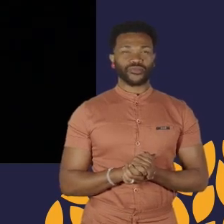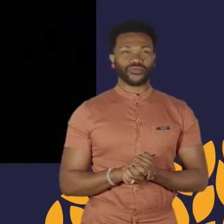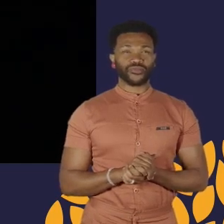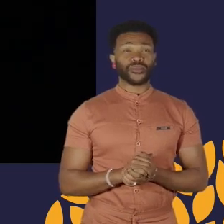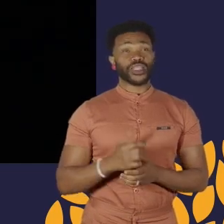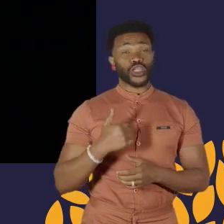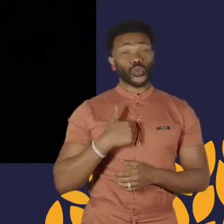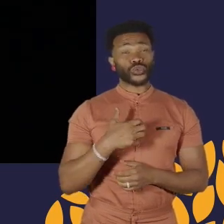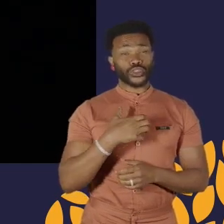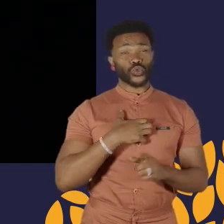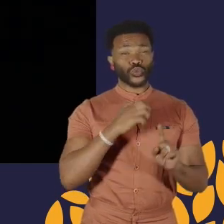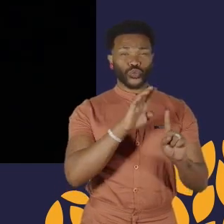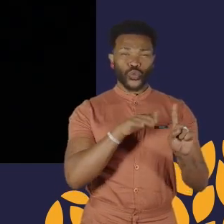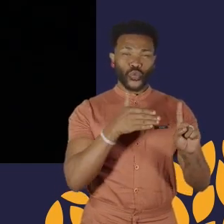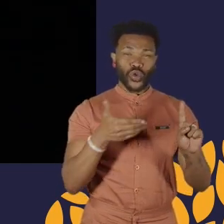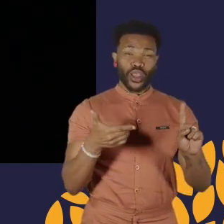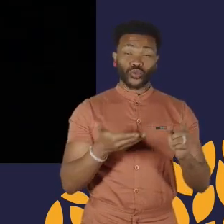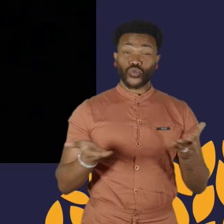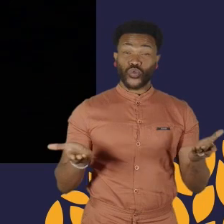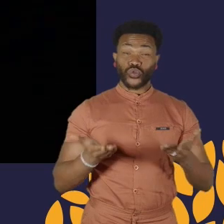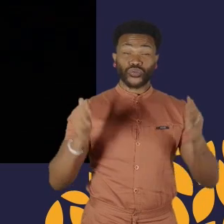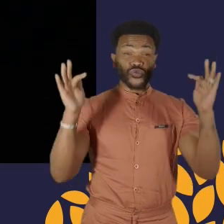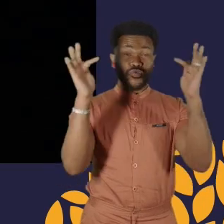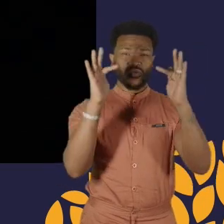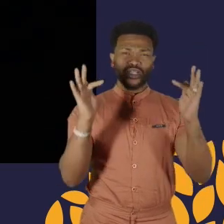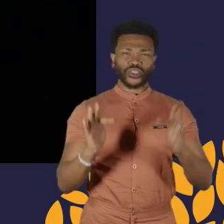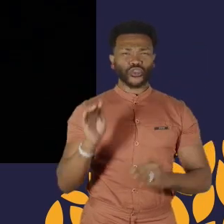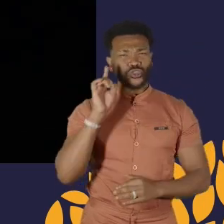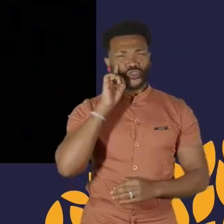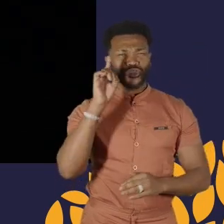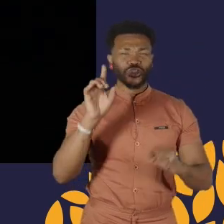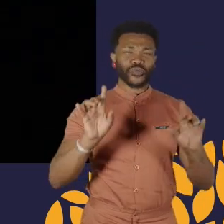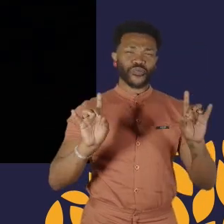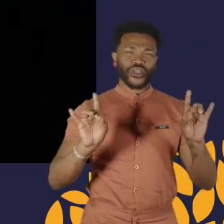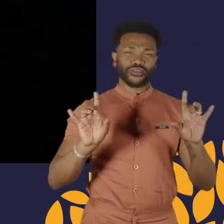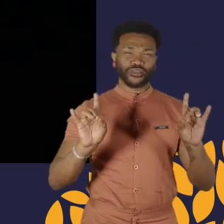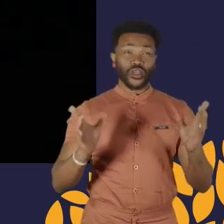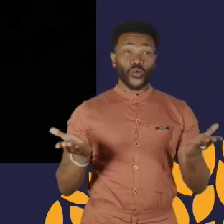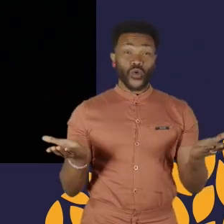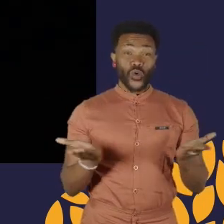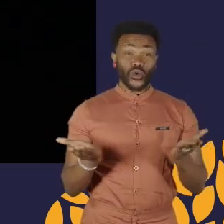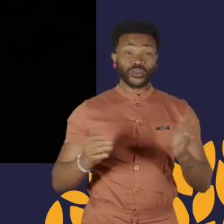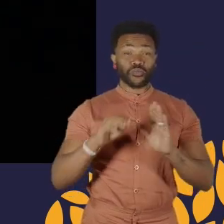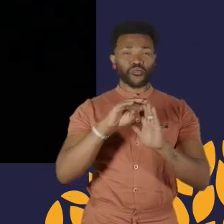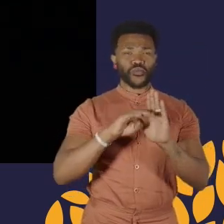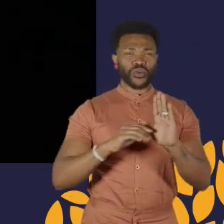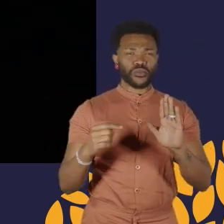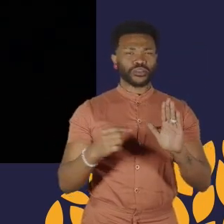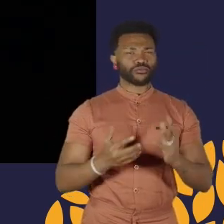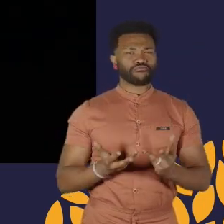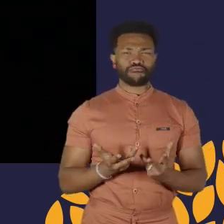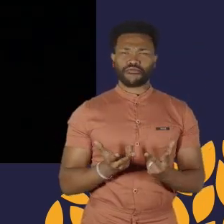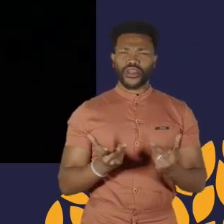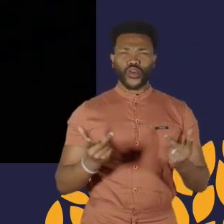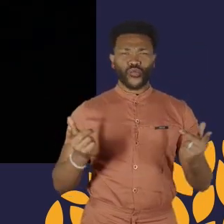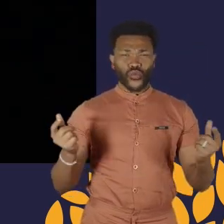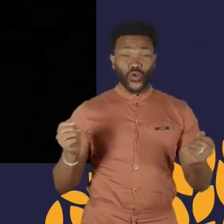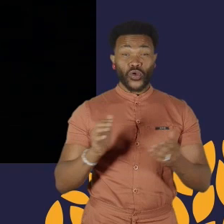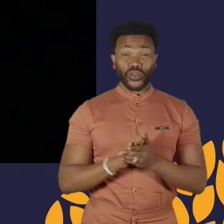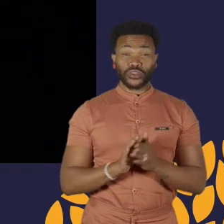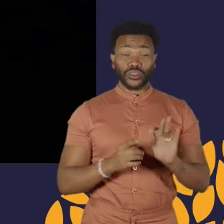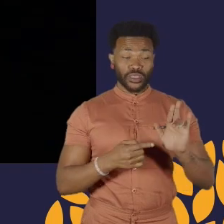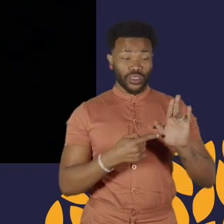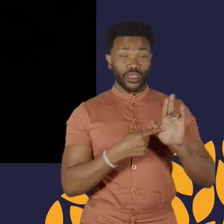Estou muito honrado de estar aqui hoje, muito feliz, um dia muito especial. Esse evento maravilhoso que é a Expo